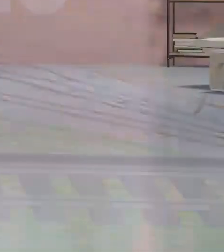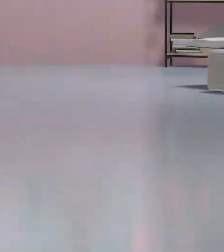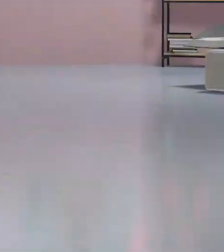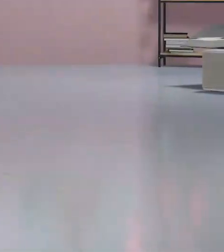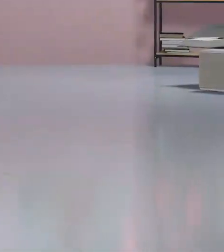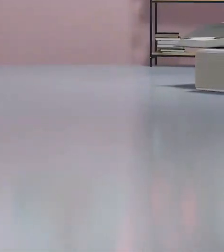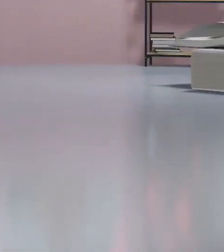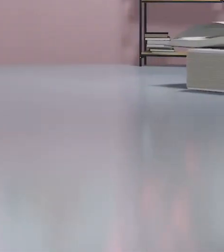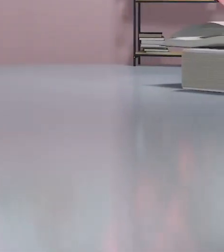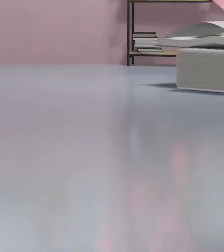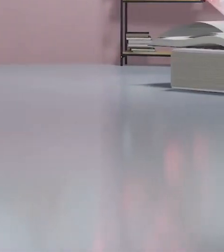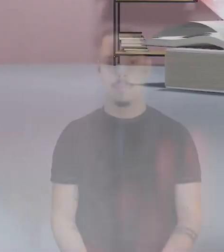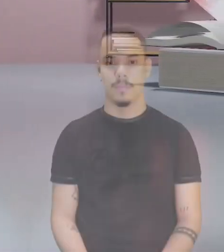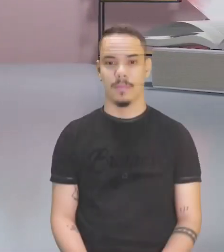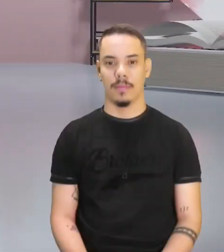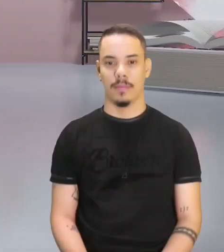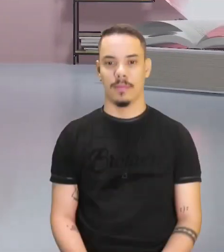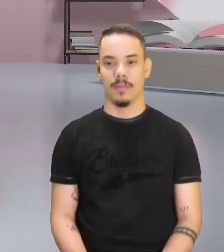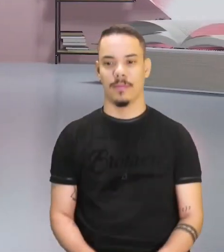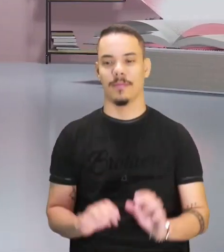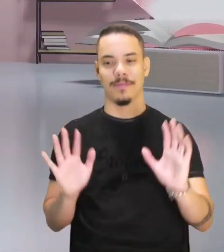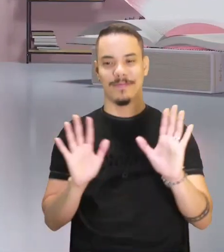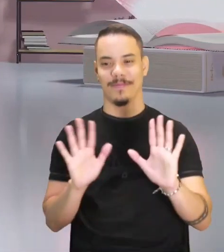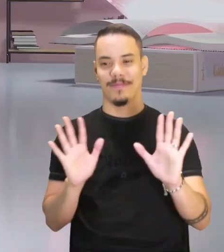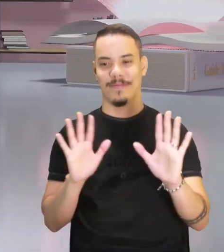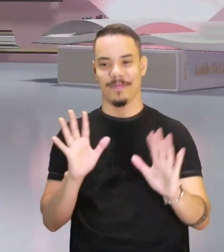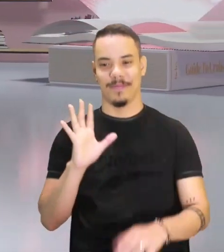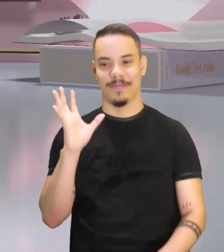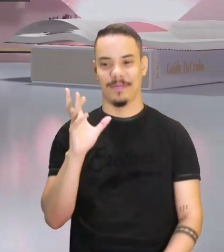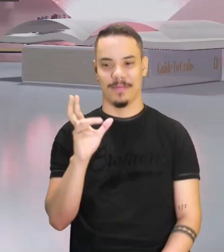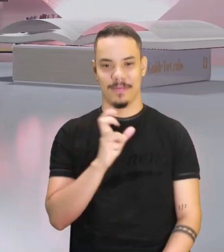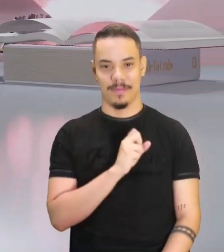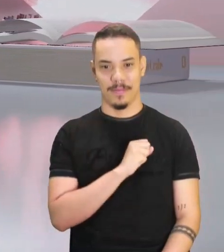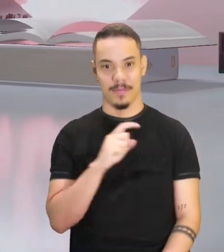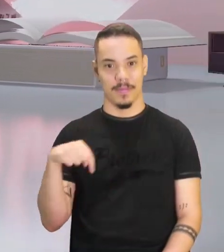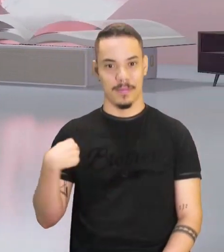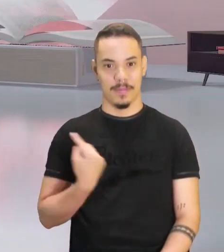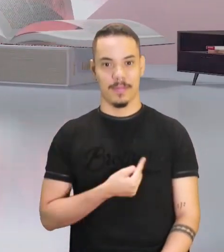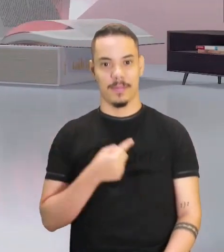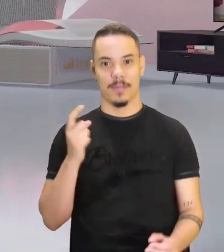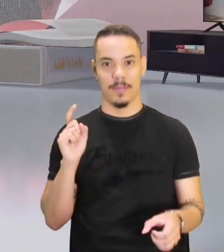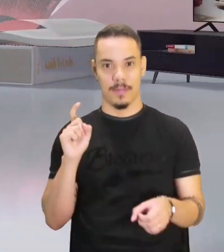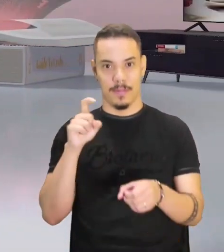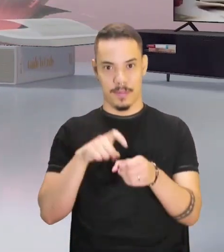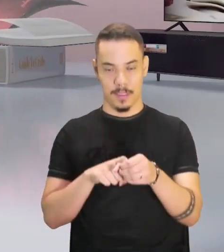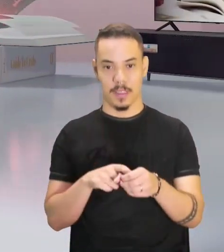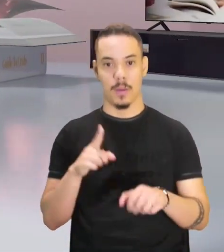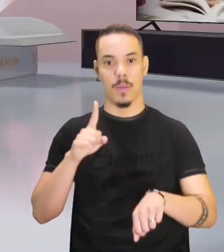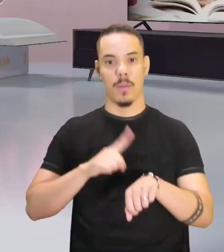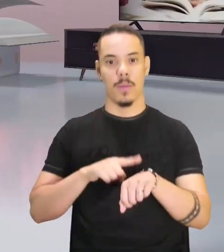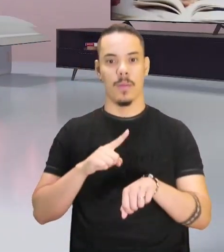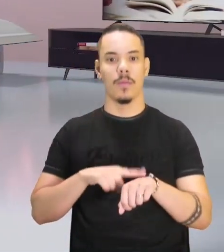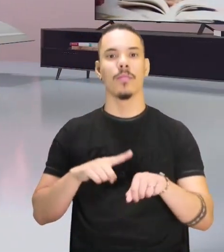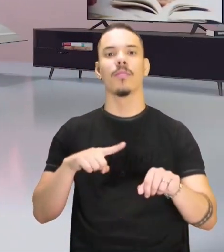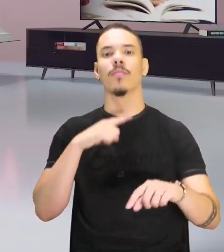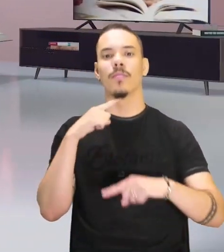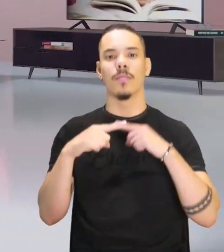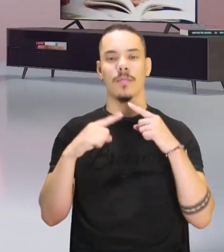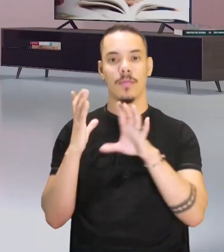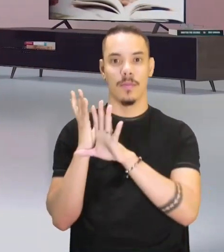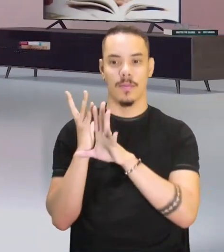entendeu Olá amadinhos estamos de volta para o nosso momento de revisão